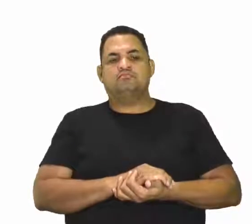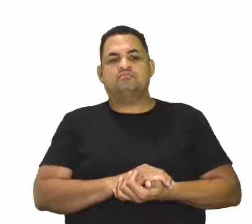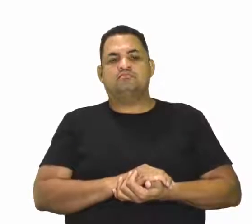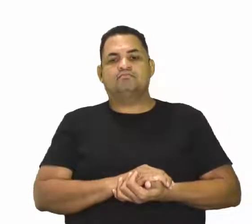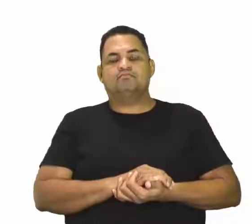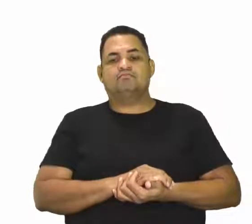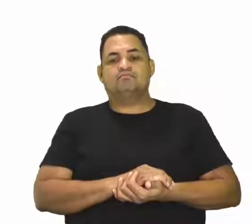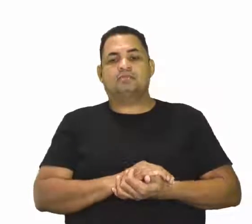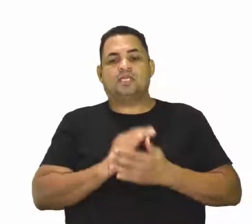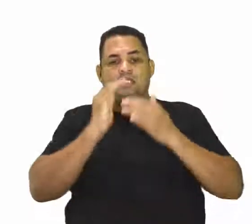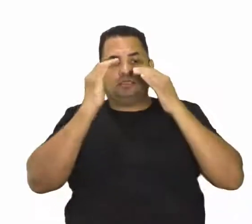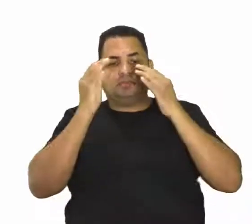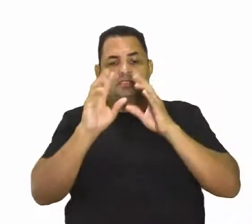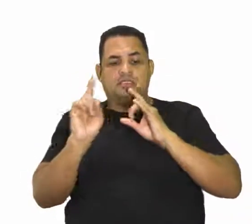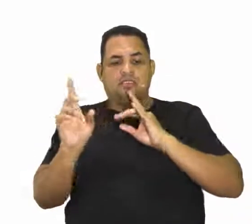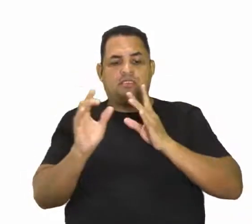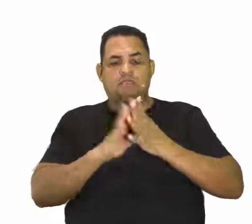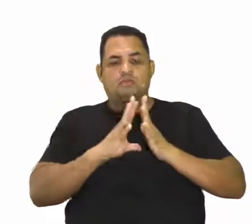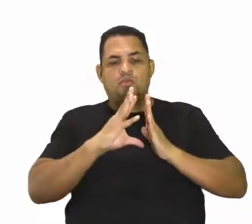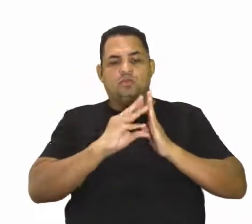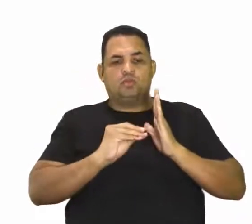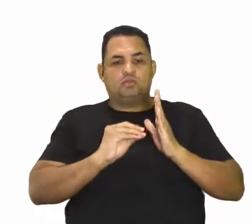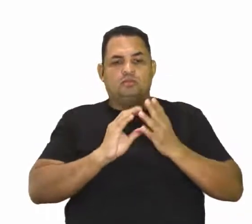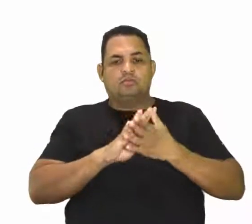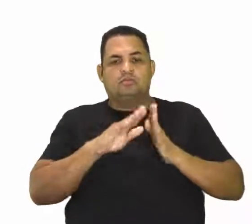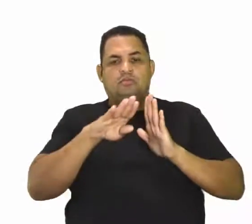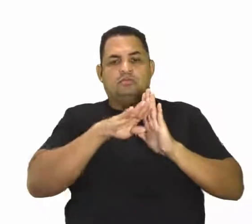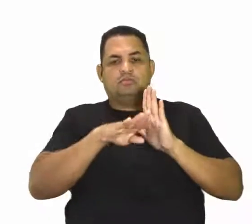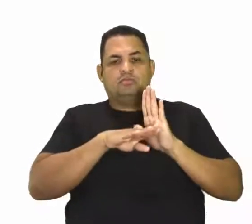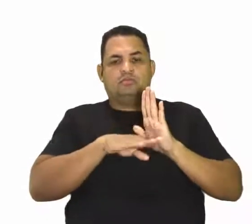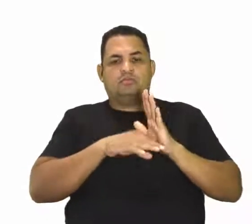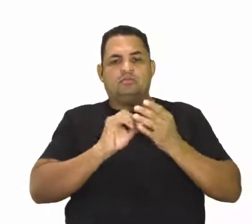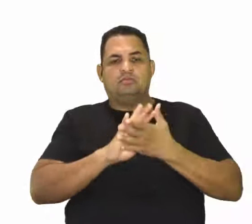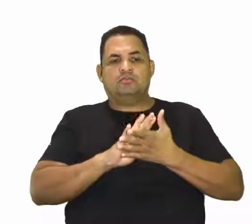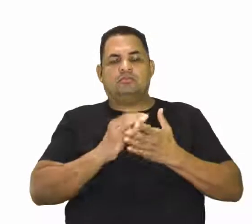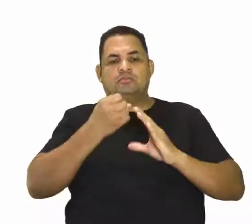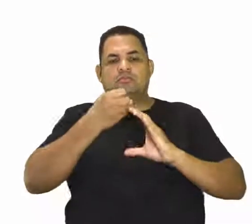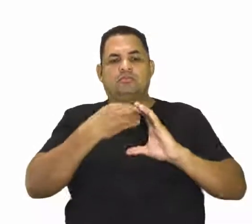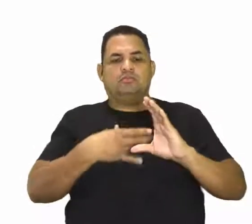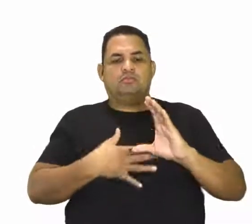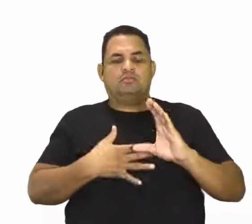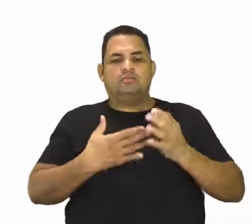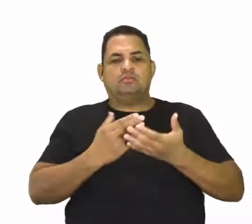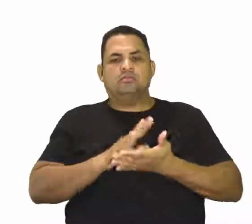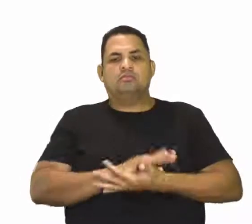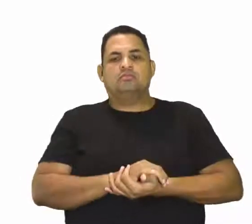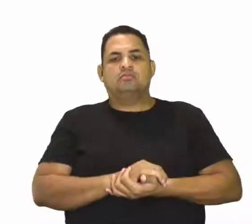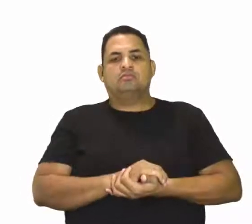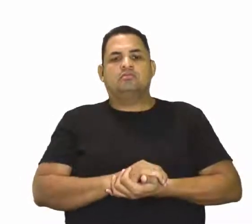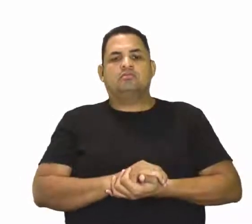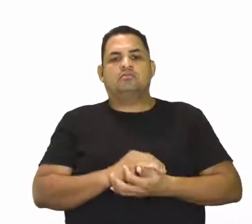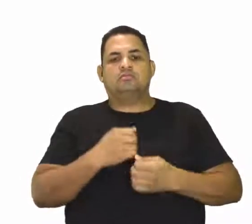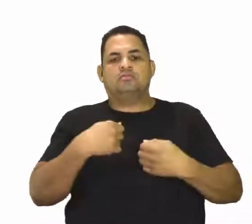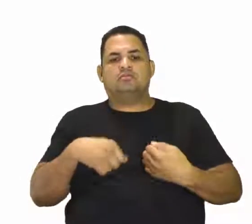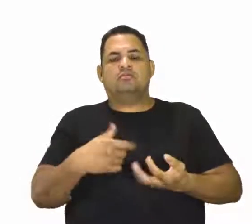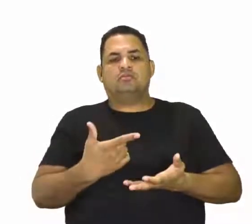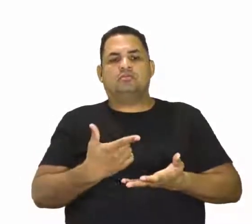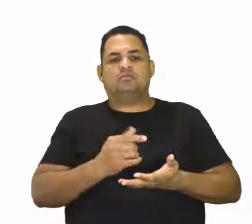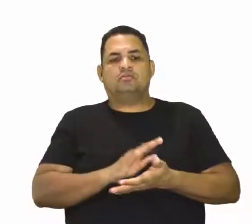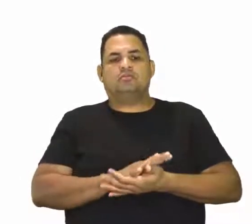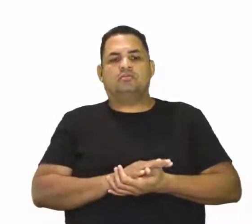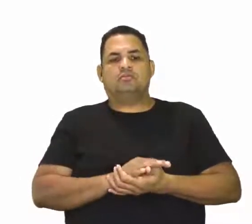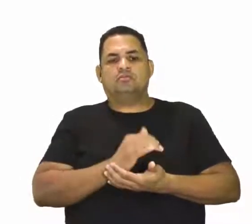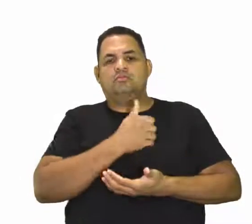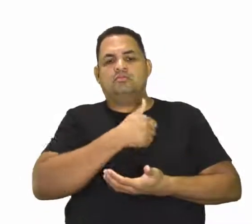levar para cada modelo, fazer um levantamento característico diferente. Então, como os modelos são variados, devemos considerar um modelo